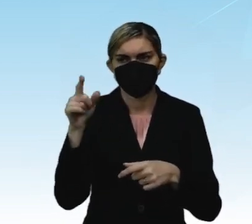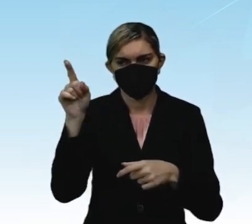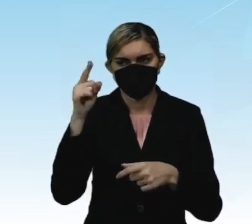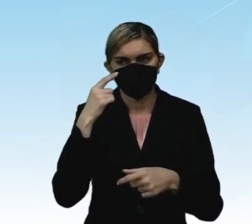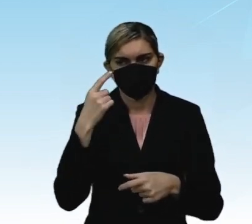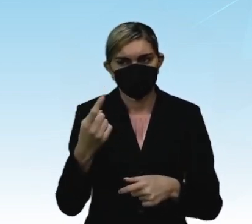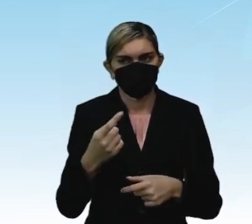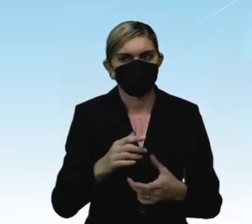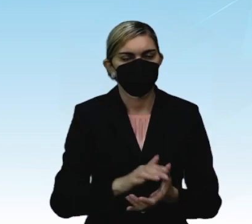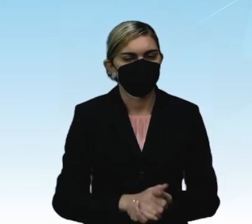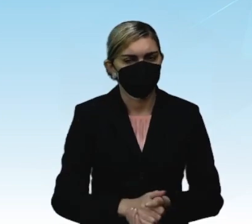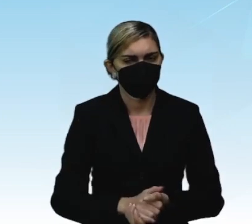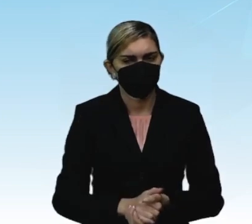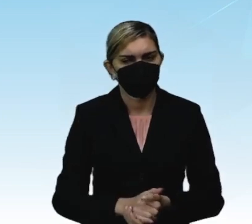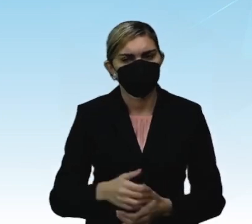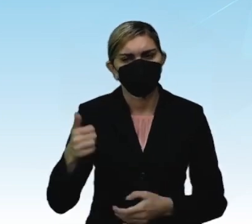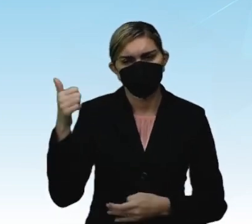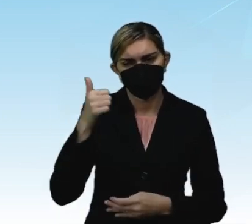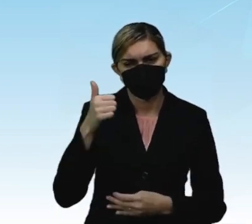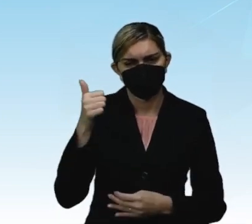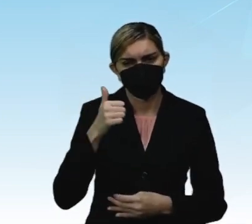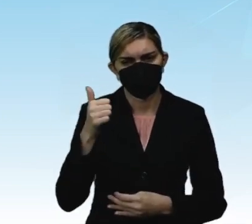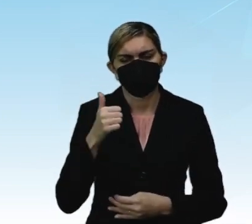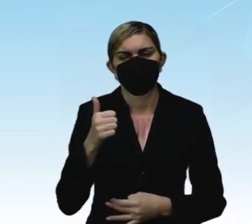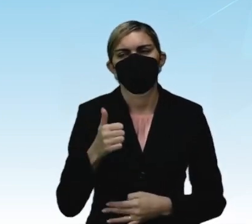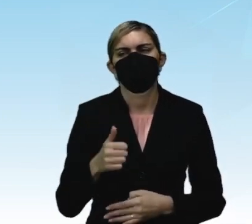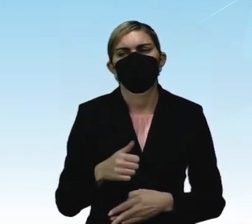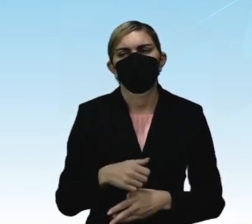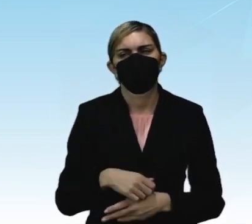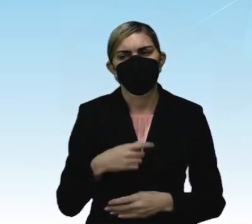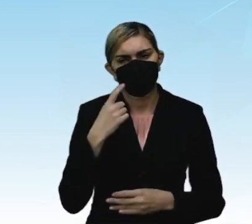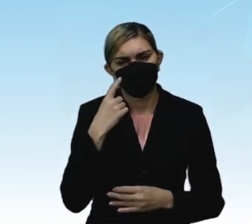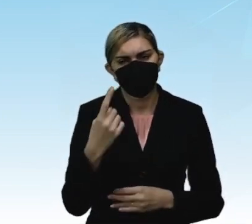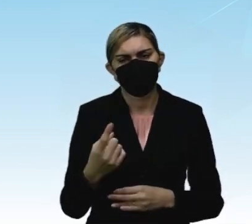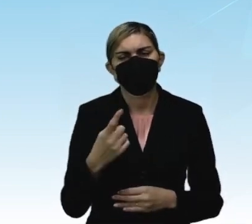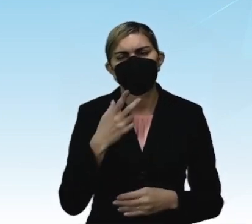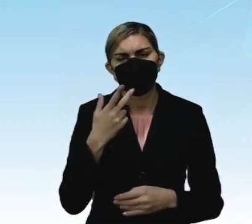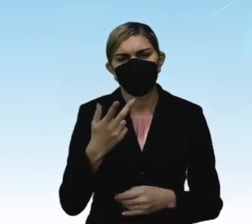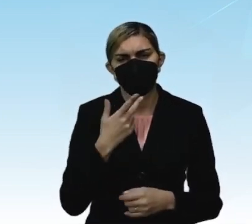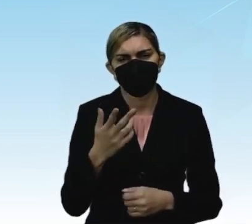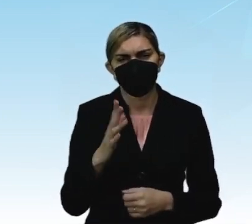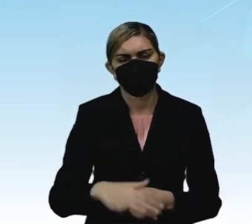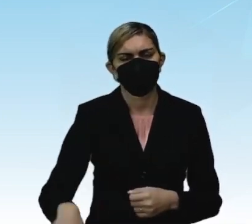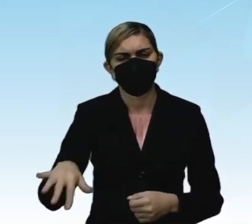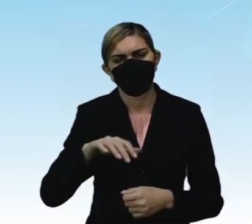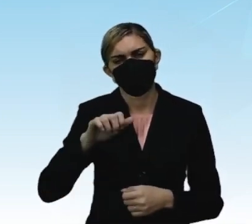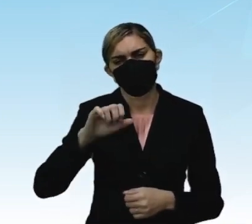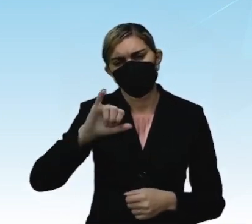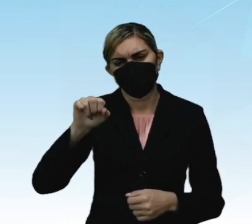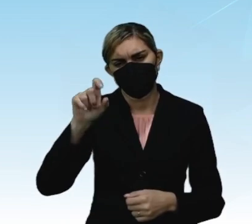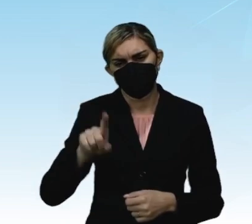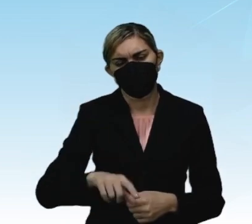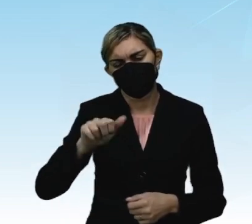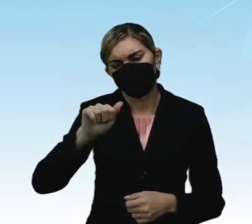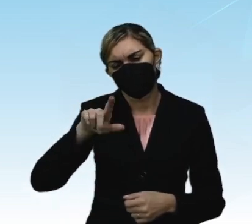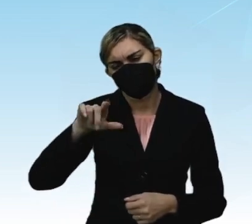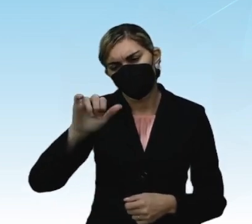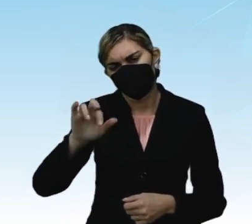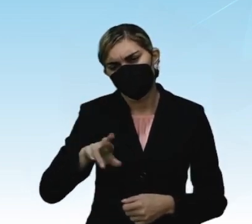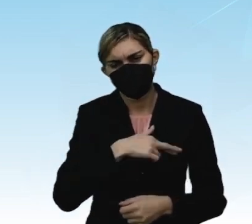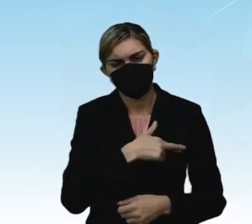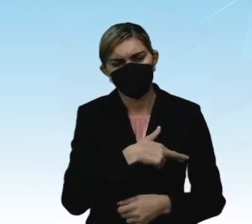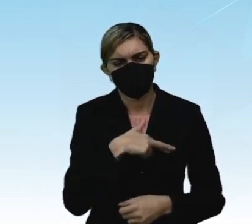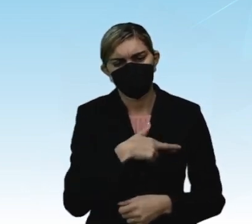questão. Na primeira questão, a gente falou sobre José de Alencar, o grande